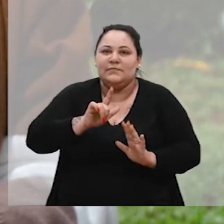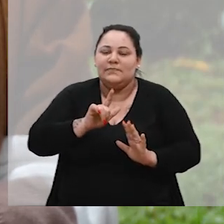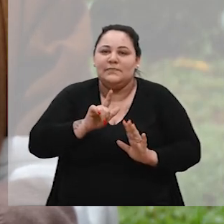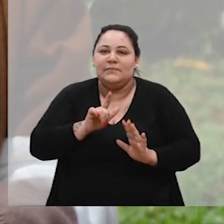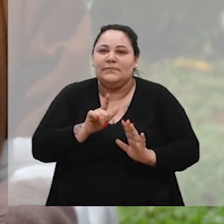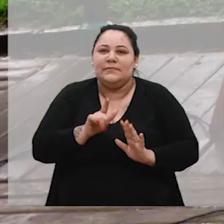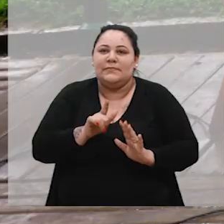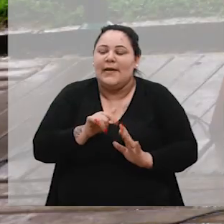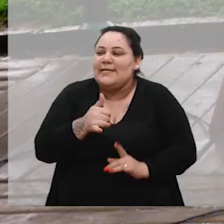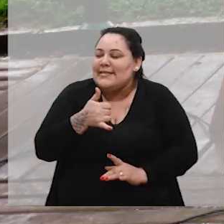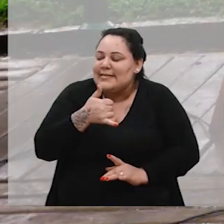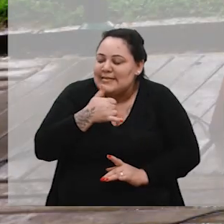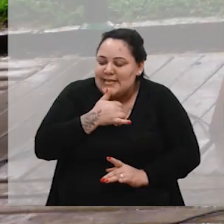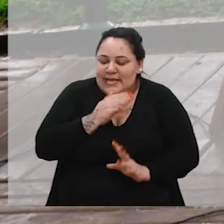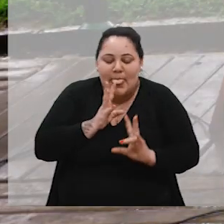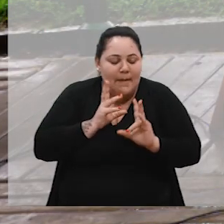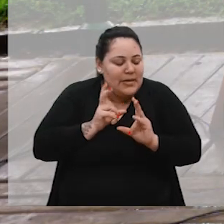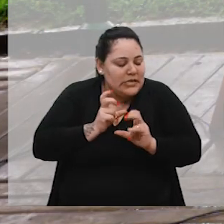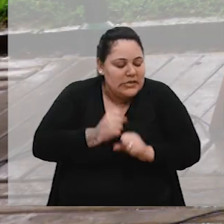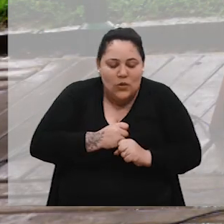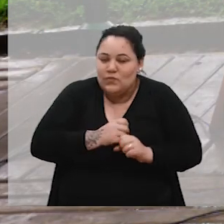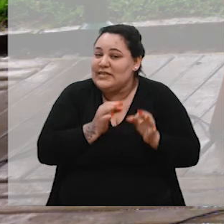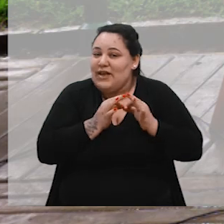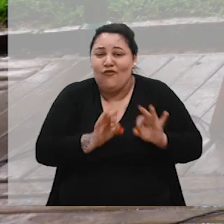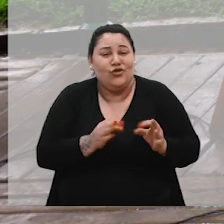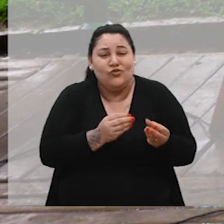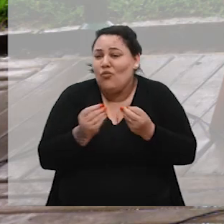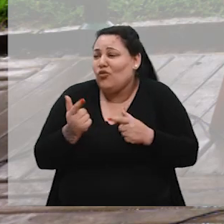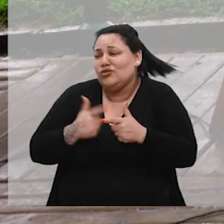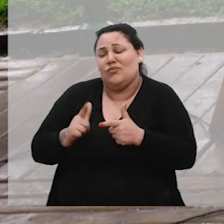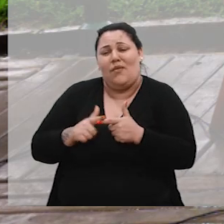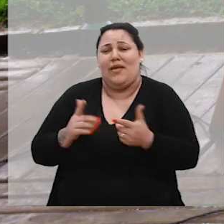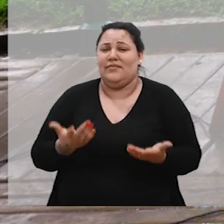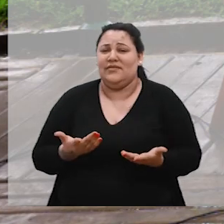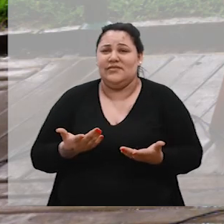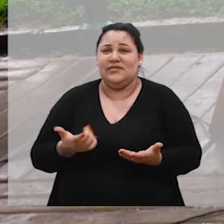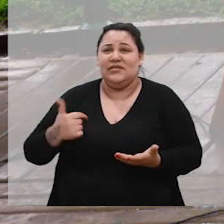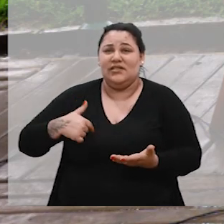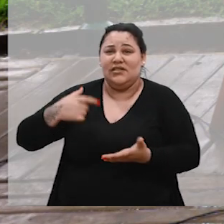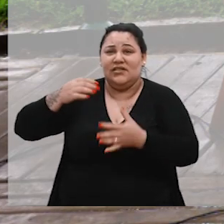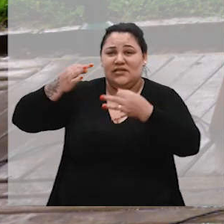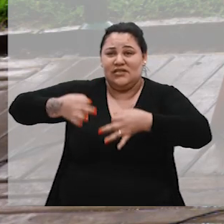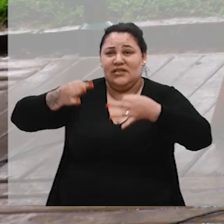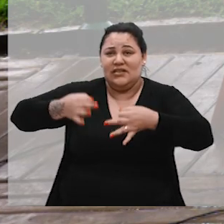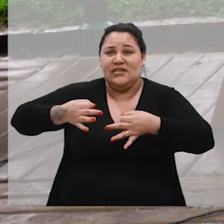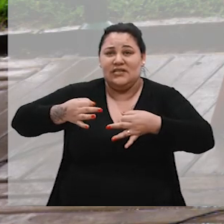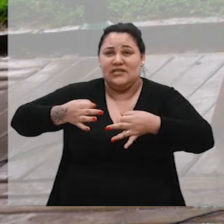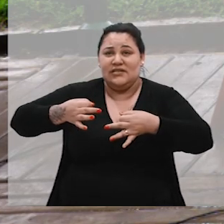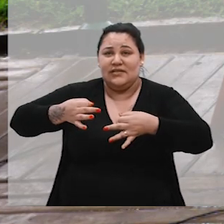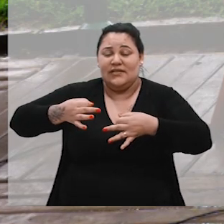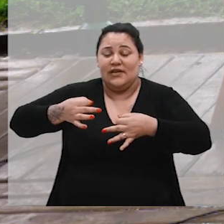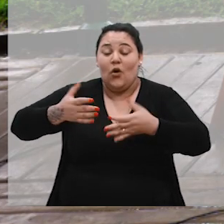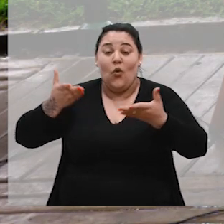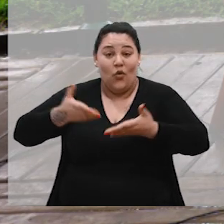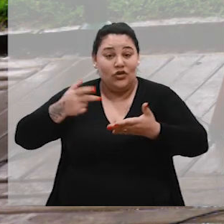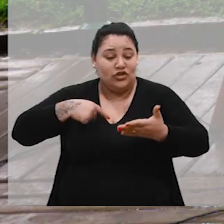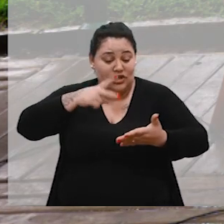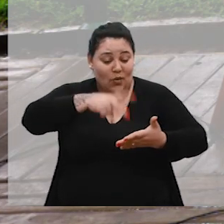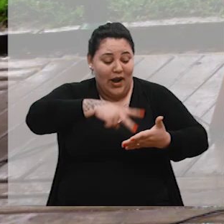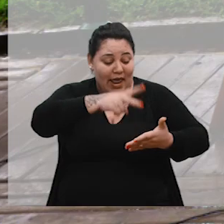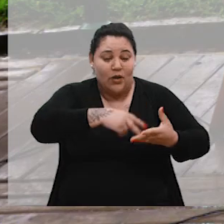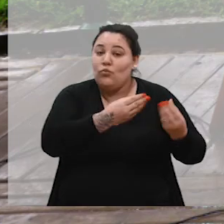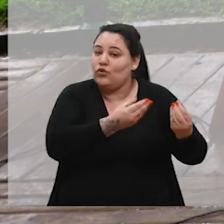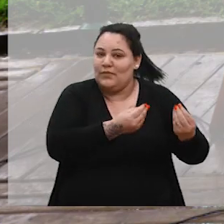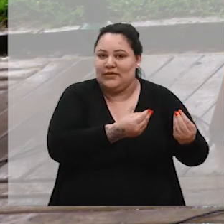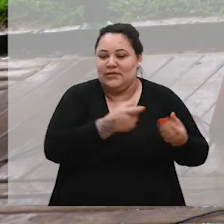da tristeza, da depressão, de uma série de coisas. E eu me considero, assim, atualmente bem mais leitora do que